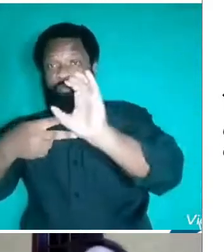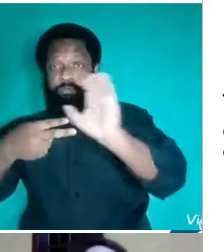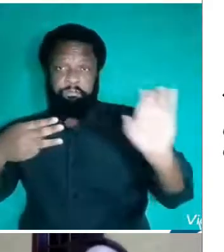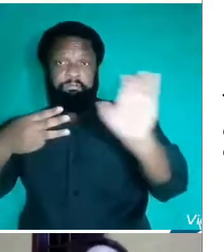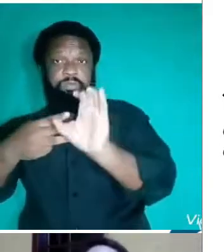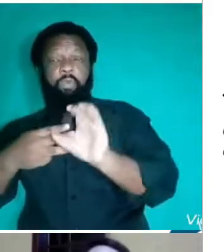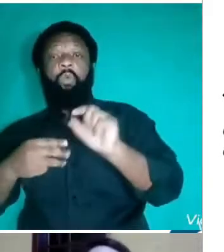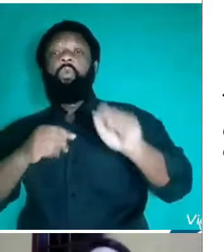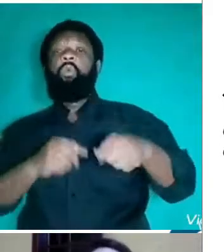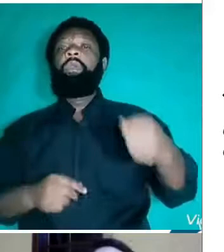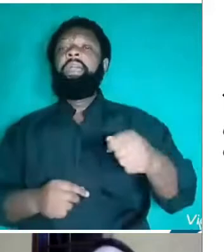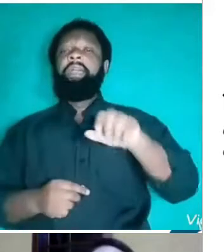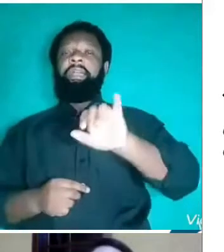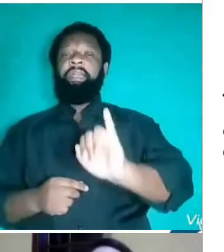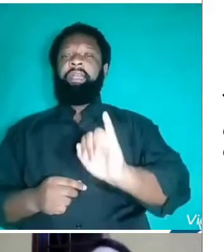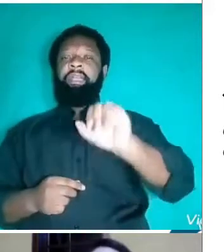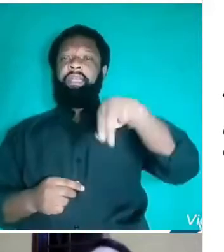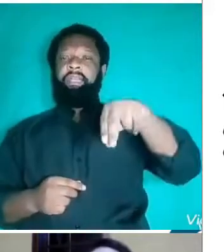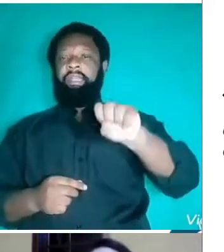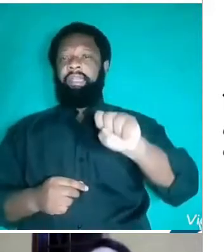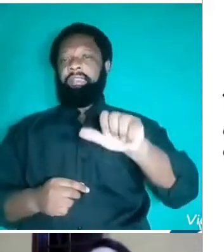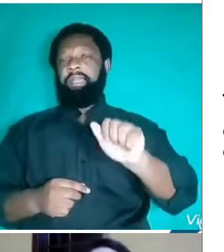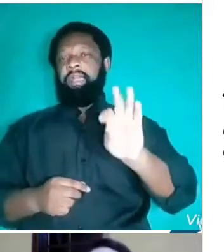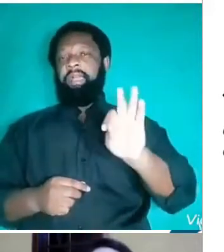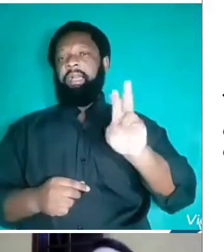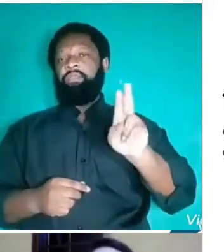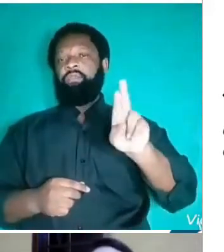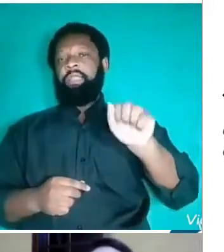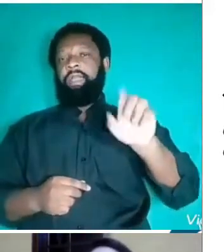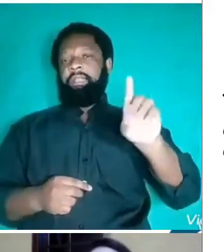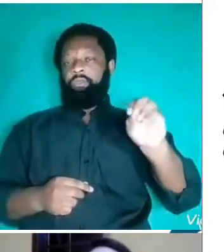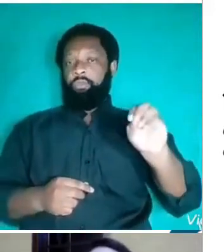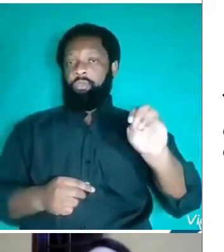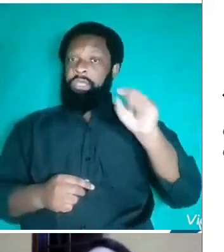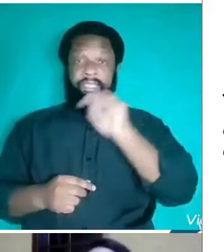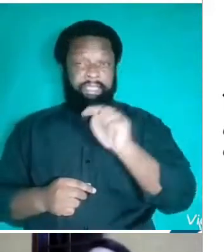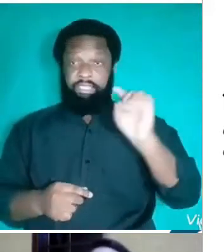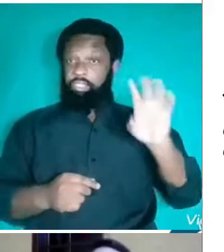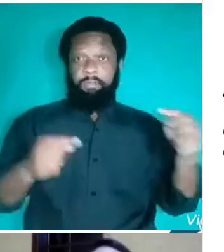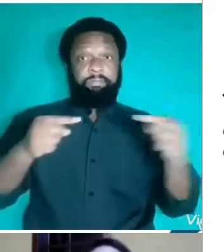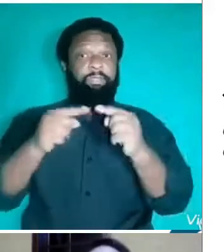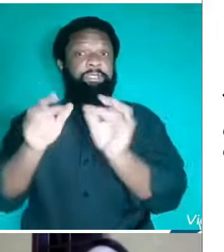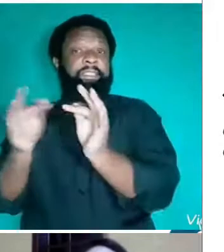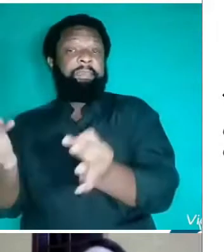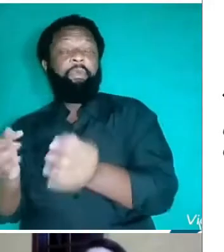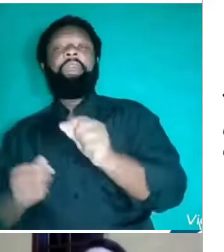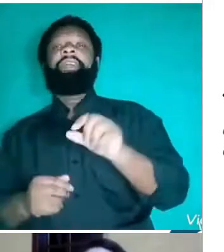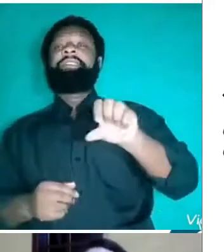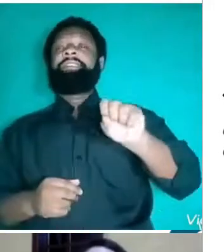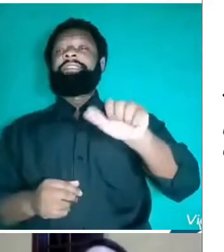é um carbono insaturado. Então, olha só, esse carbono aqui faz apenas ligações simples, então é um